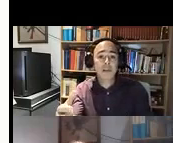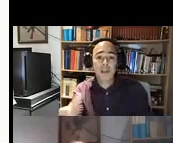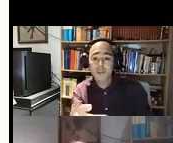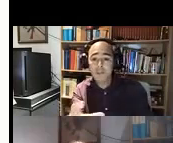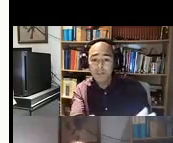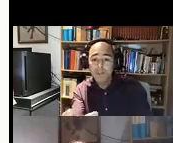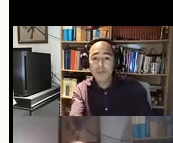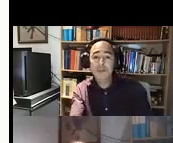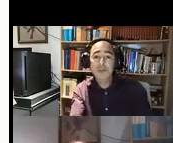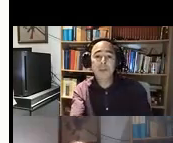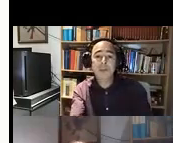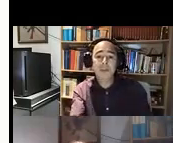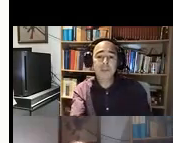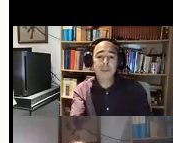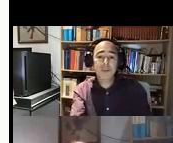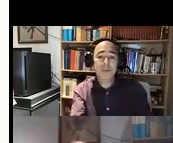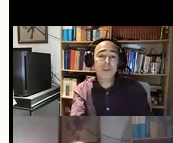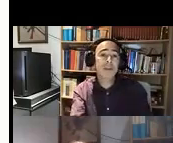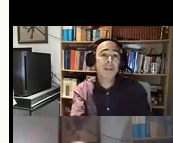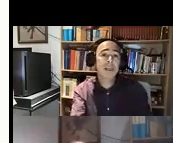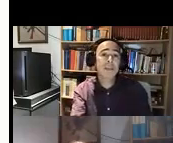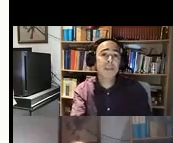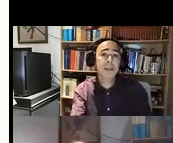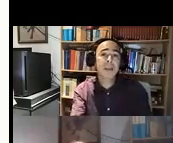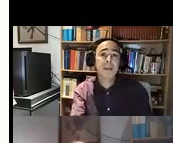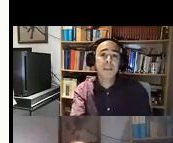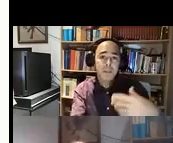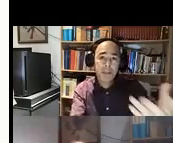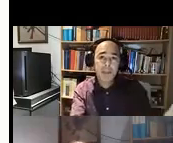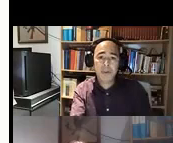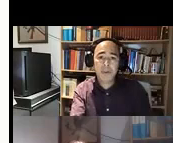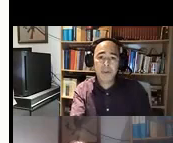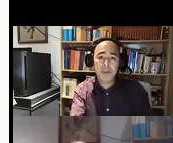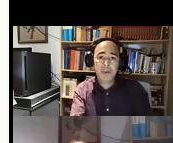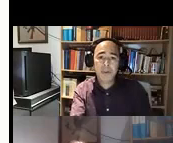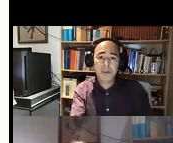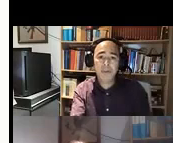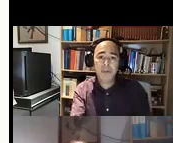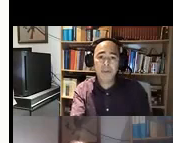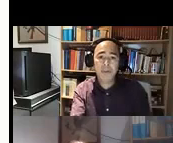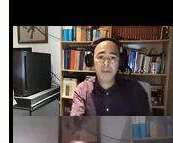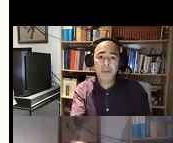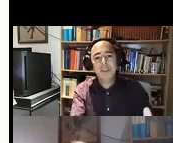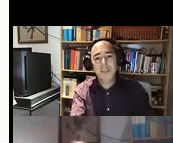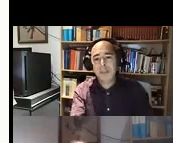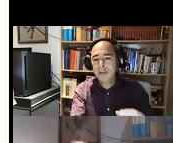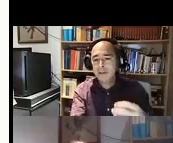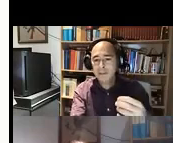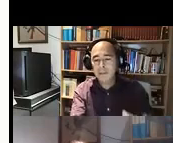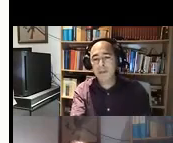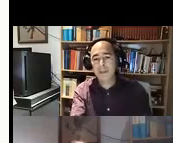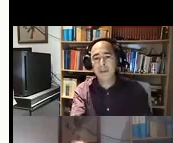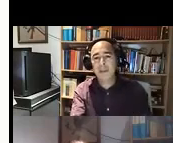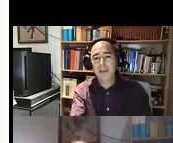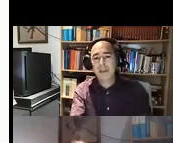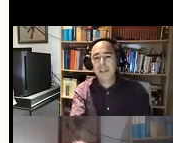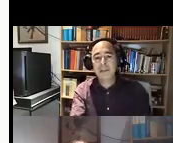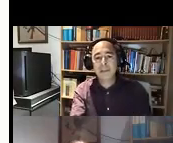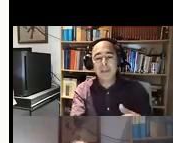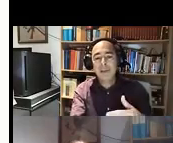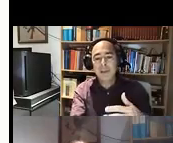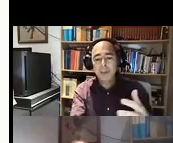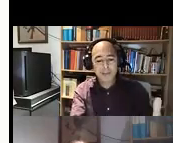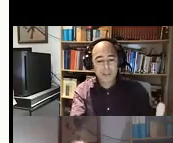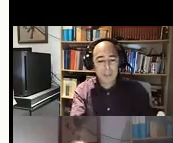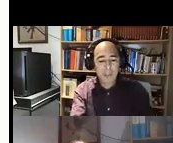sozinho serpentes que tem ali no conjunto de produtos de alta Gama também para fazer a sua relação realmente essas máquinas são famosas